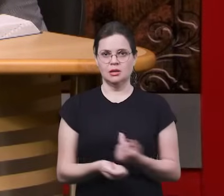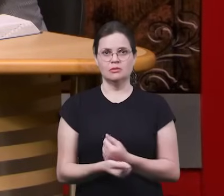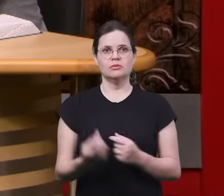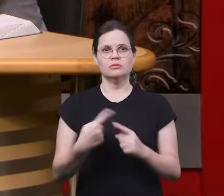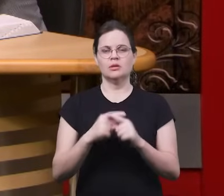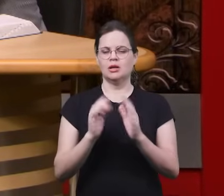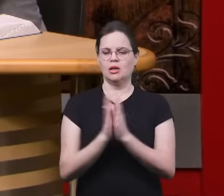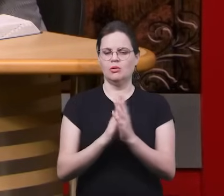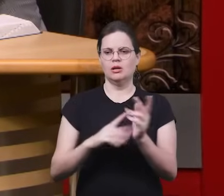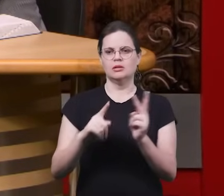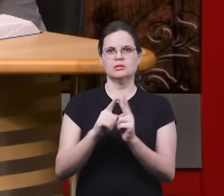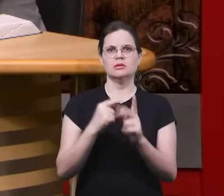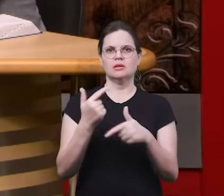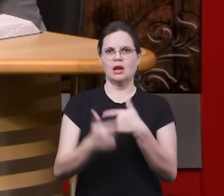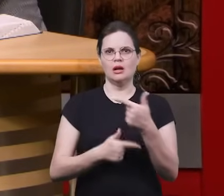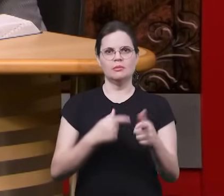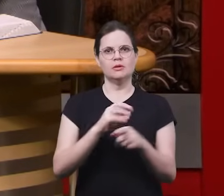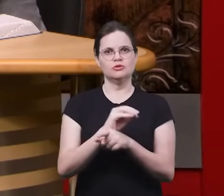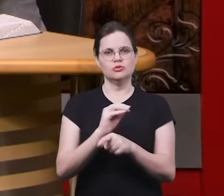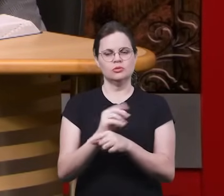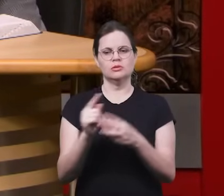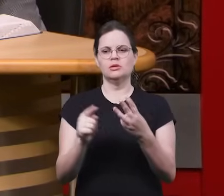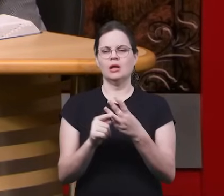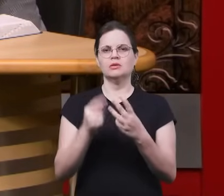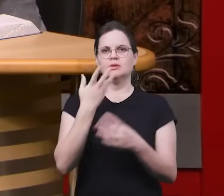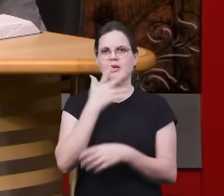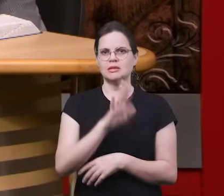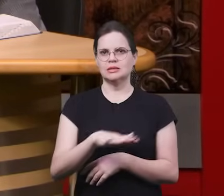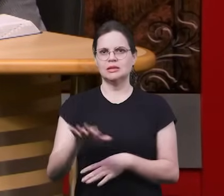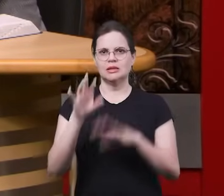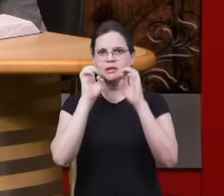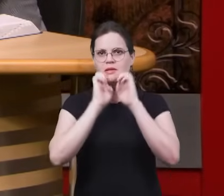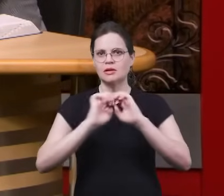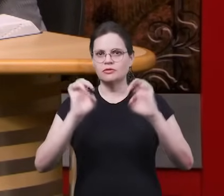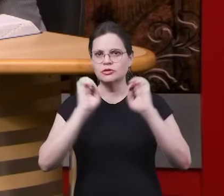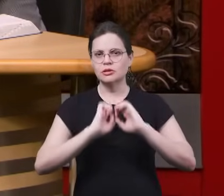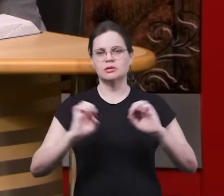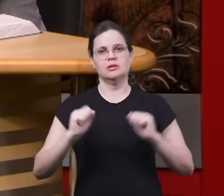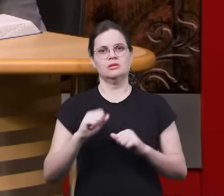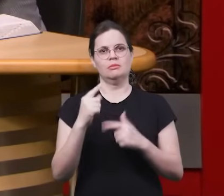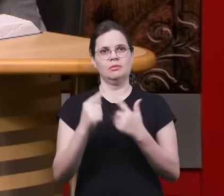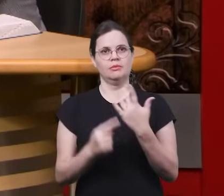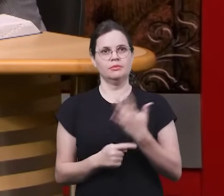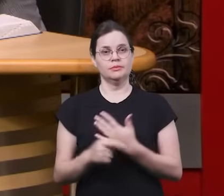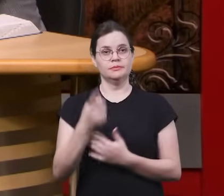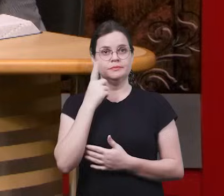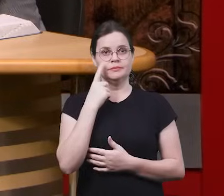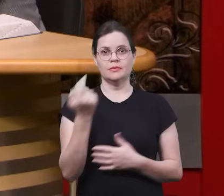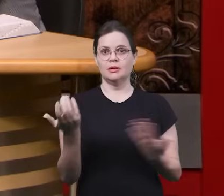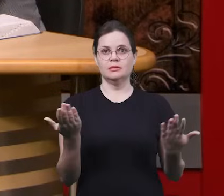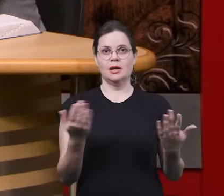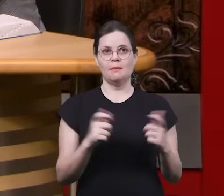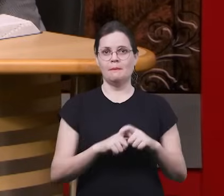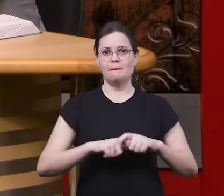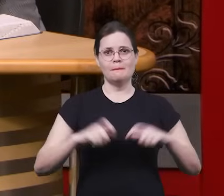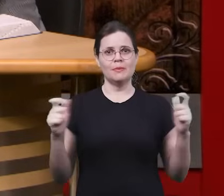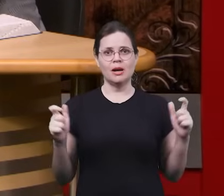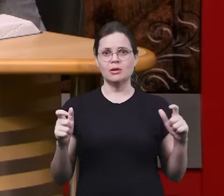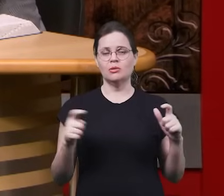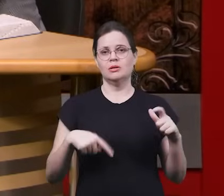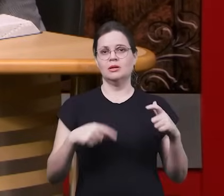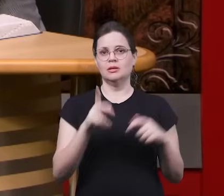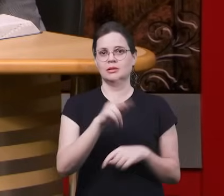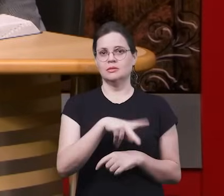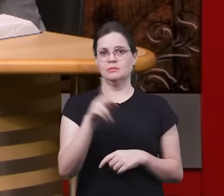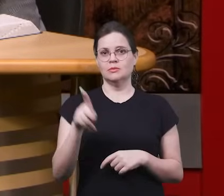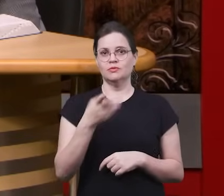dentro da igreja, na oração, no trabalho de evangelização, do cuidado, né? Hoje, por exemplo, uma grande parte, hoje, a maioria,